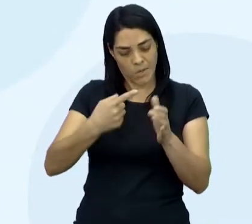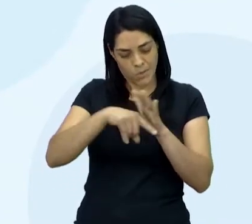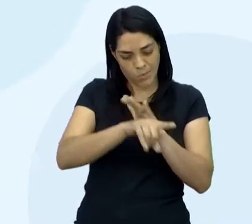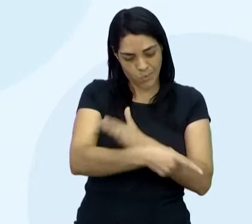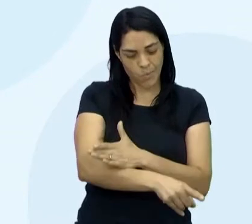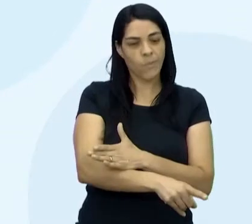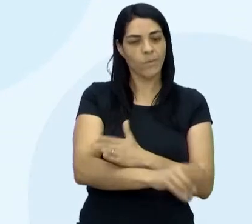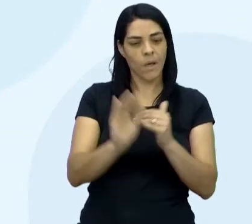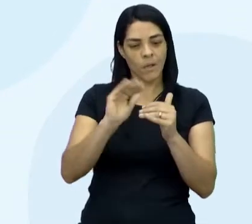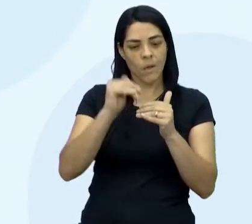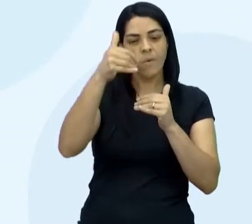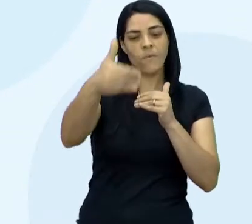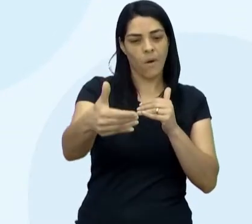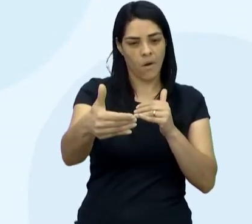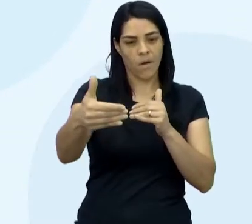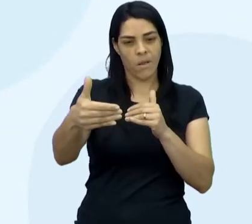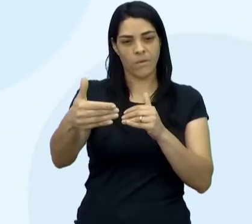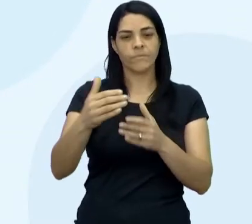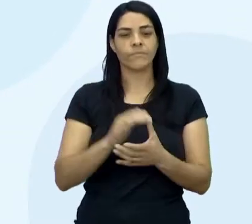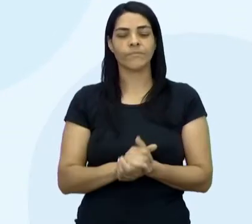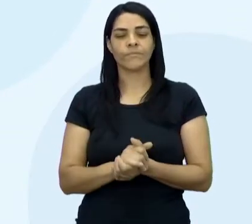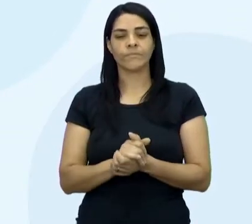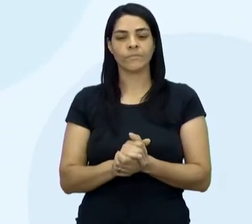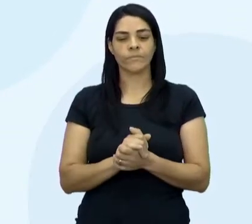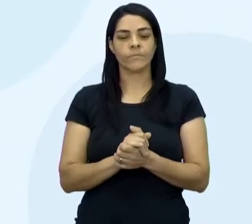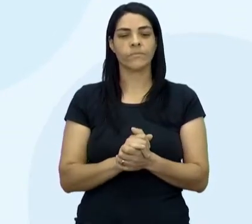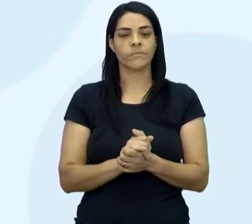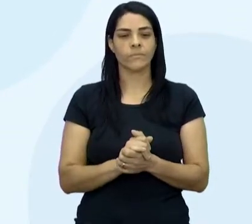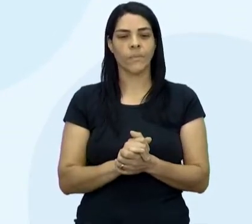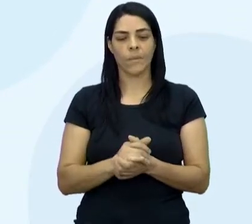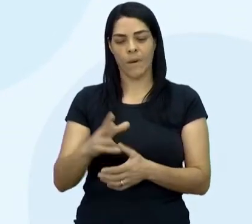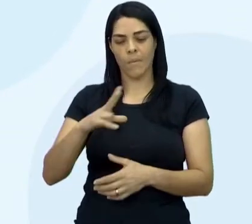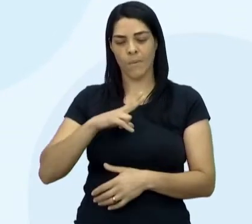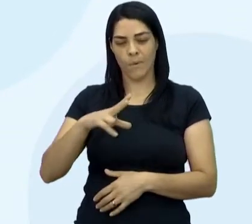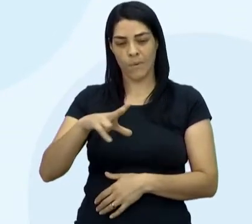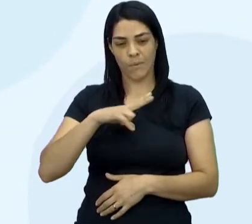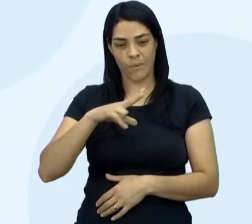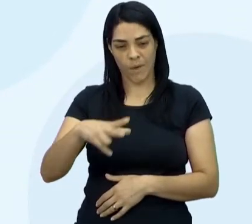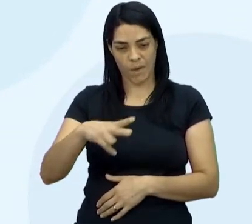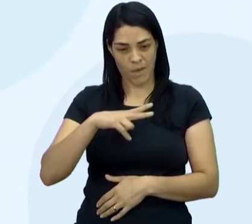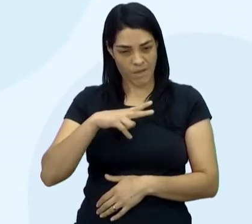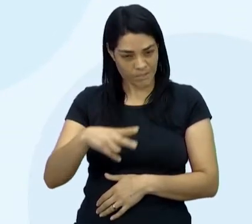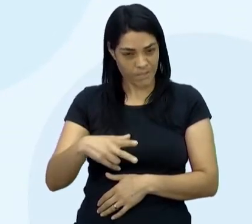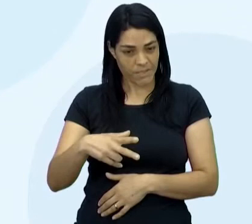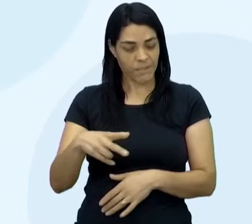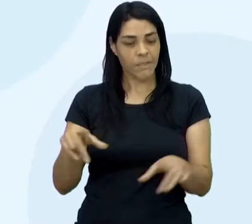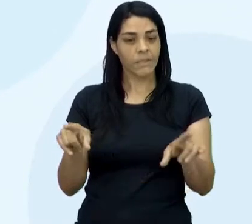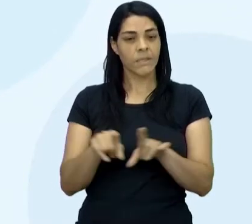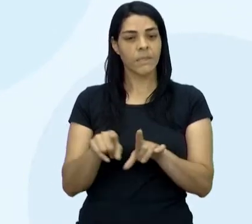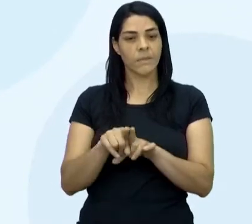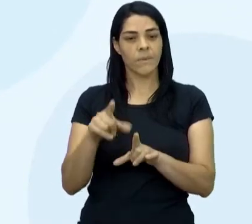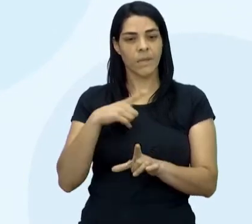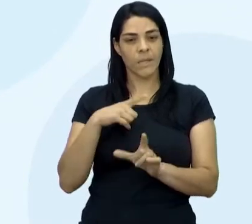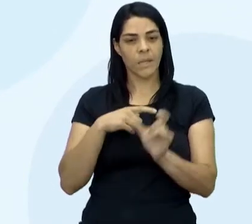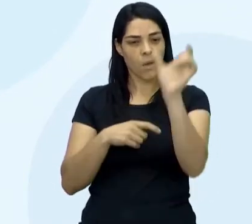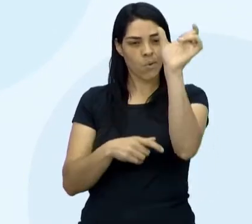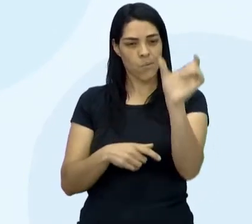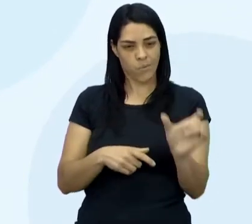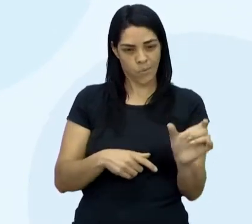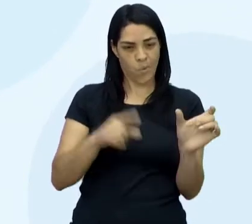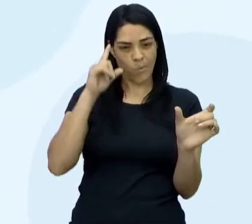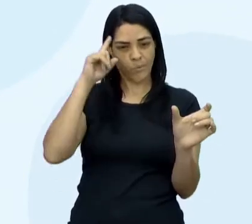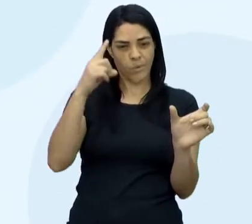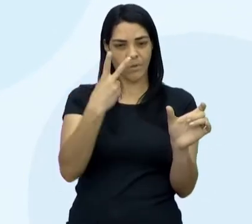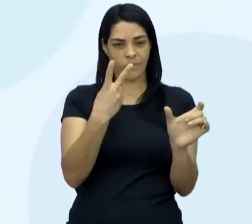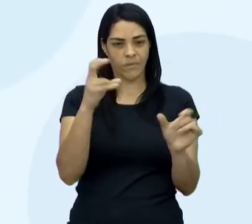fora do litoral né fundada aí por portugueses né que é inclusive tá ali nos azulejos a data